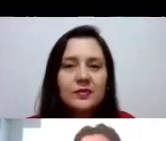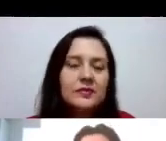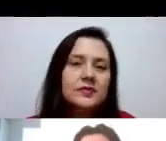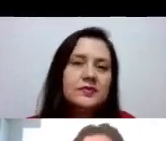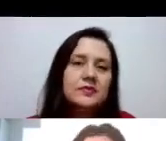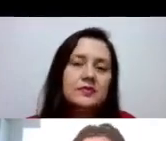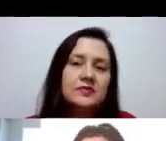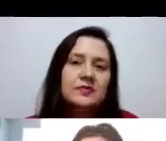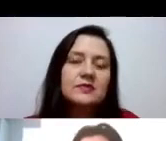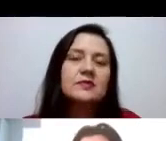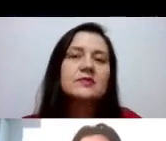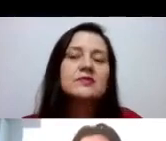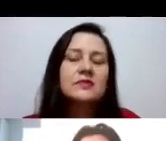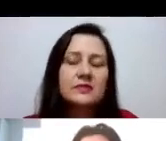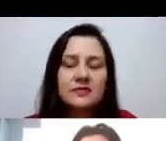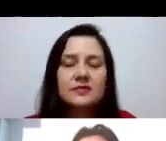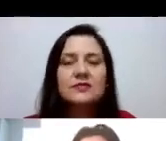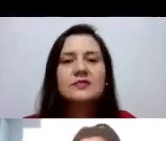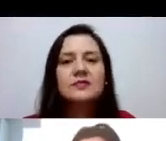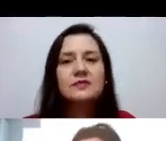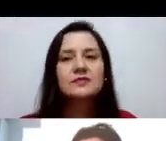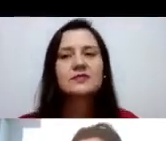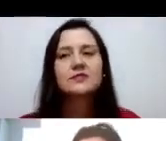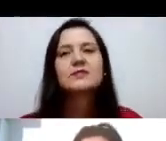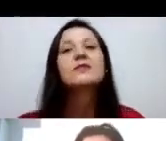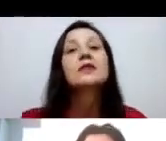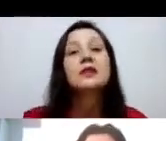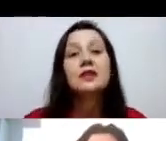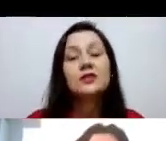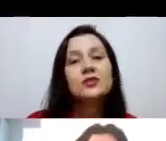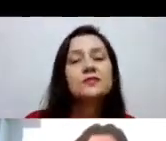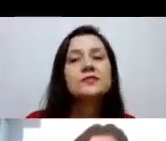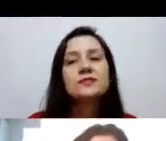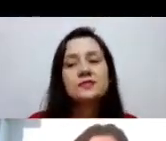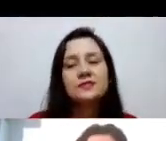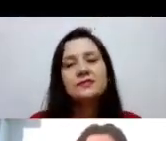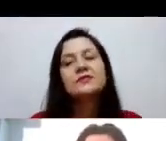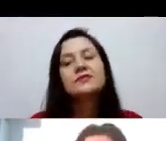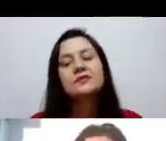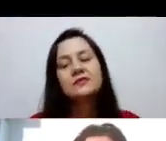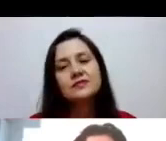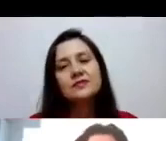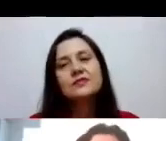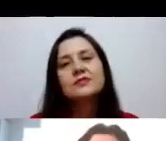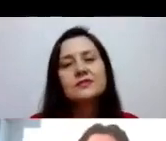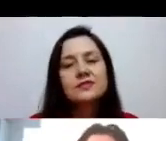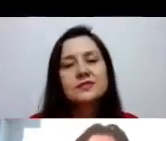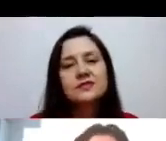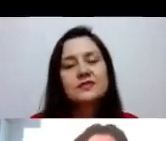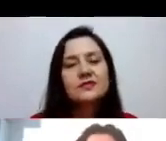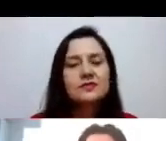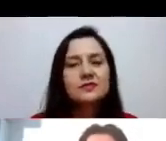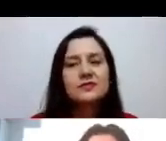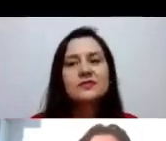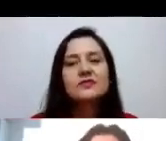Valorize eles, deixe eles participar das atividades promovidas pela escola de gestão. Isso. Oferte a eles informações. Quando você